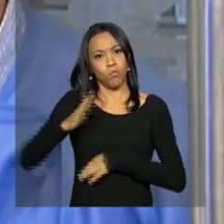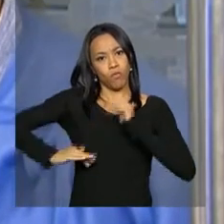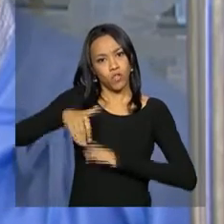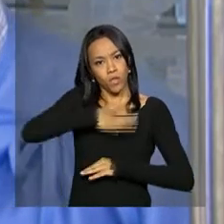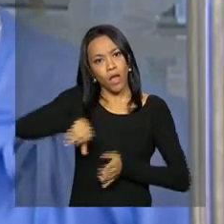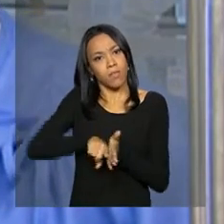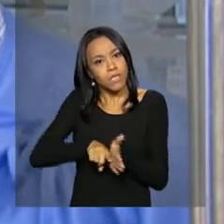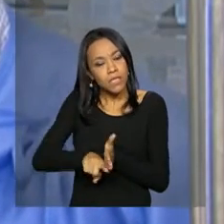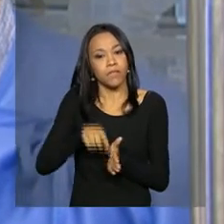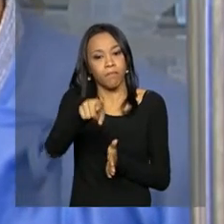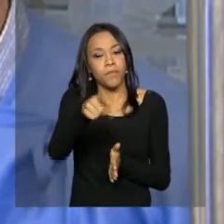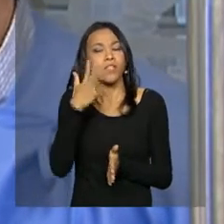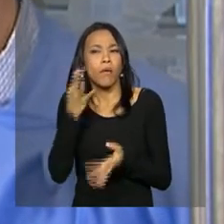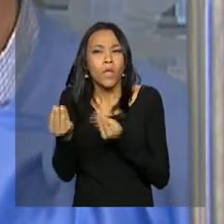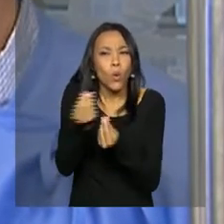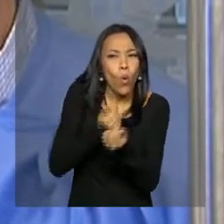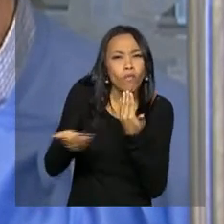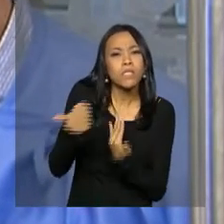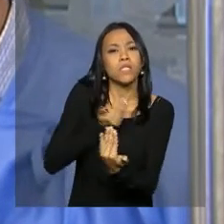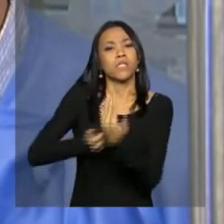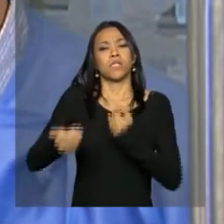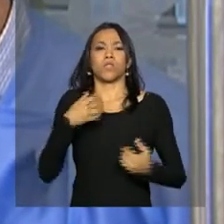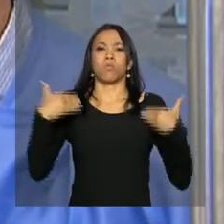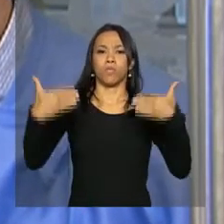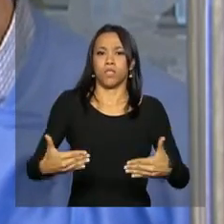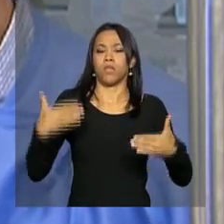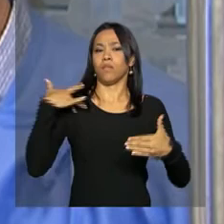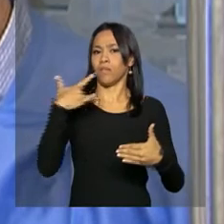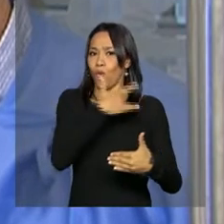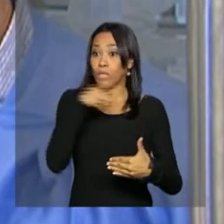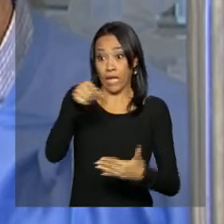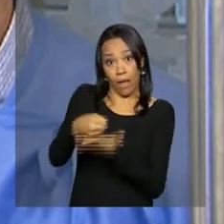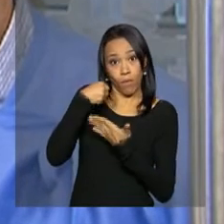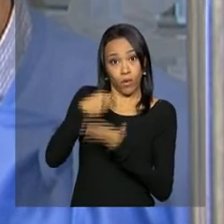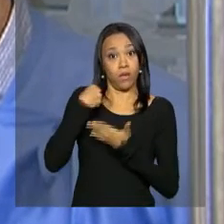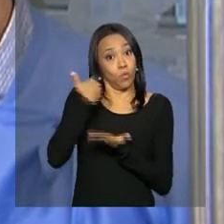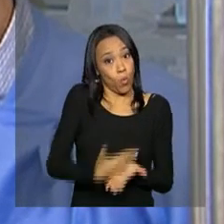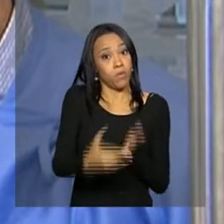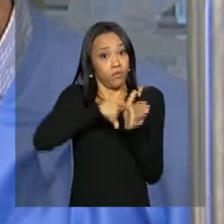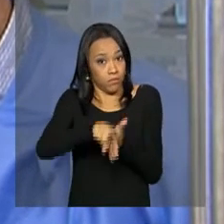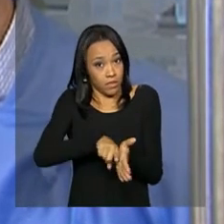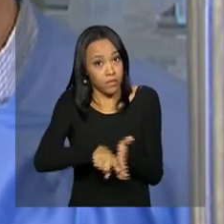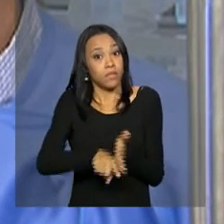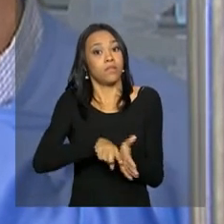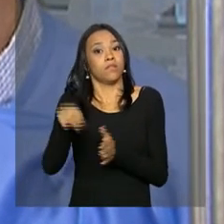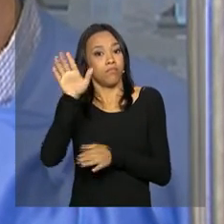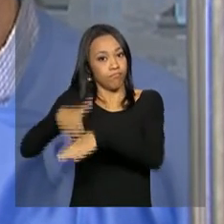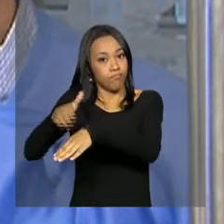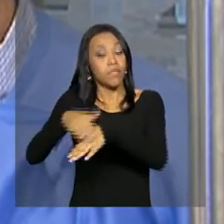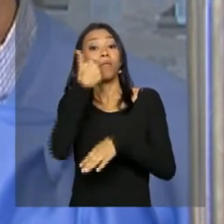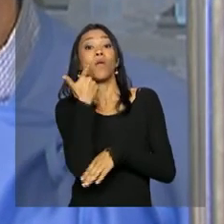a gente já está em negociações conversas com o ministério da saúde que é nosso financiador desde o início e também financiadores do